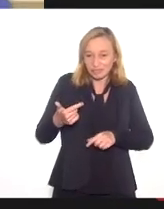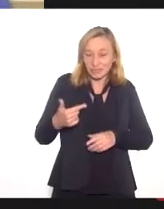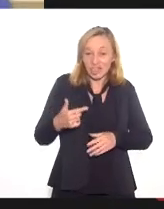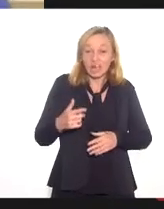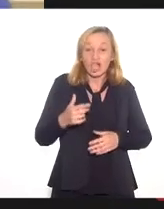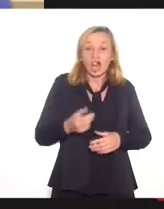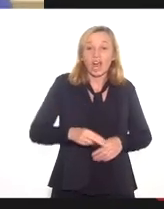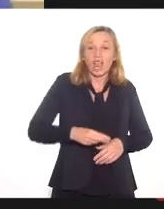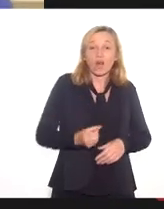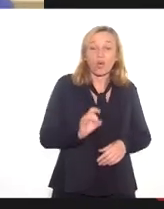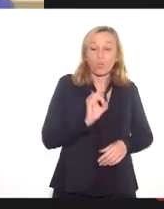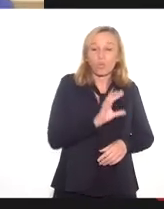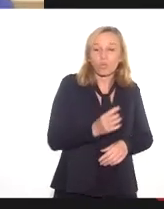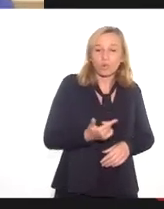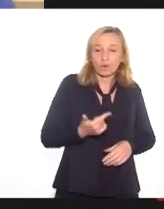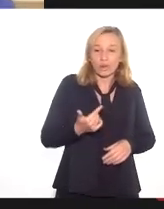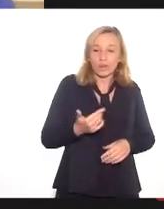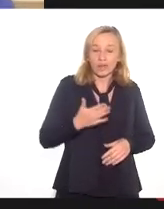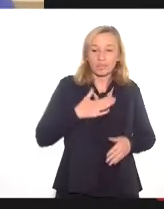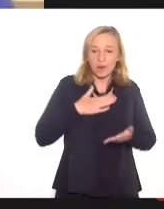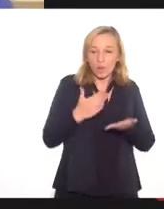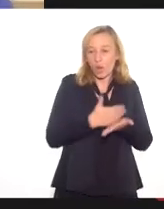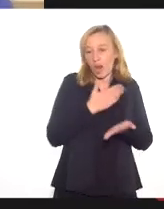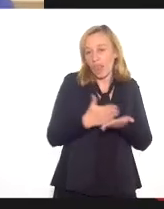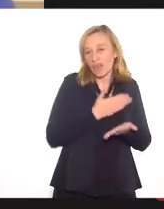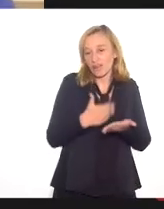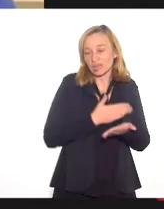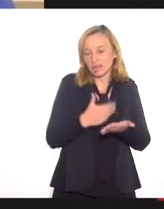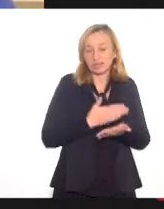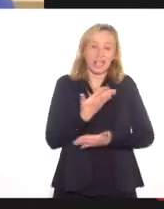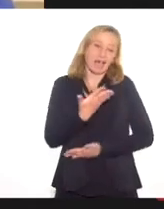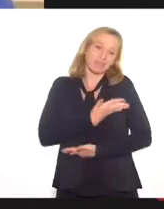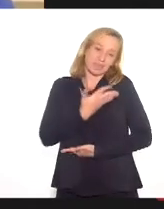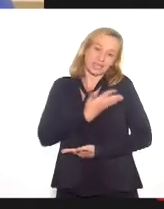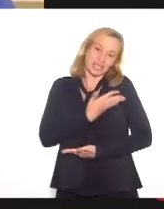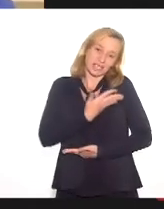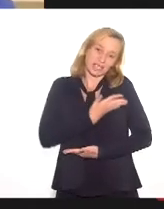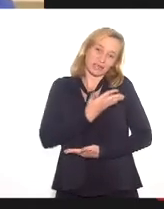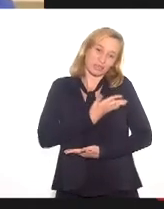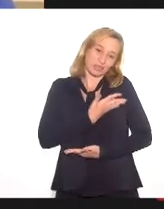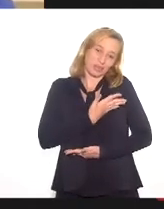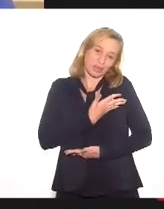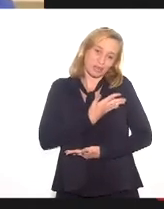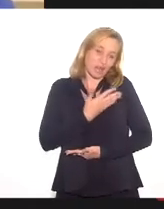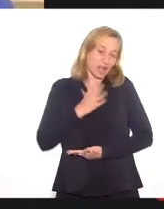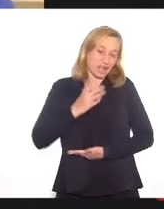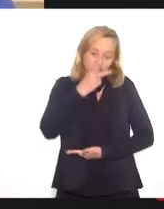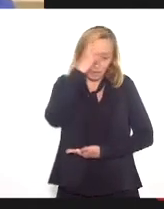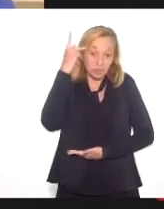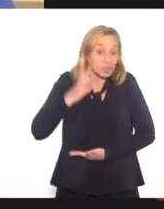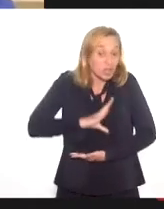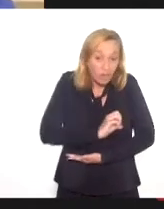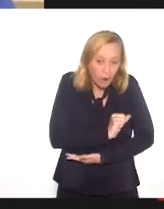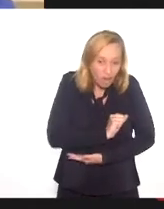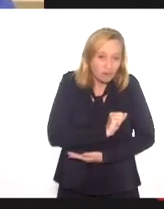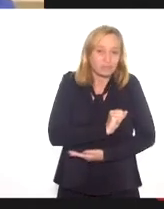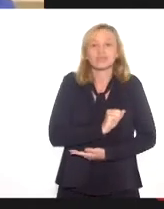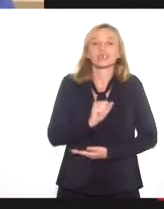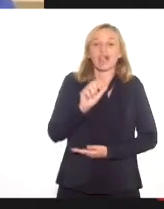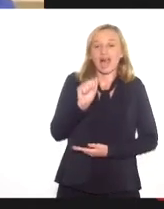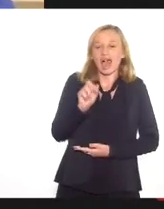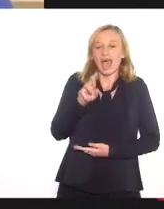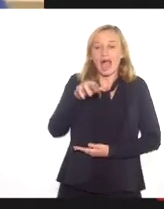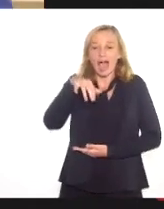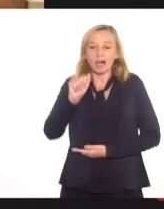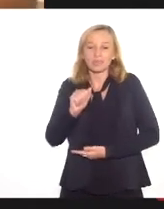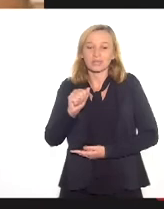em casa são os meus livros são os meus amigos são as pessoas que eu amo essas sim são as armas que eu